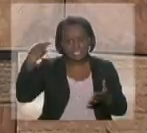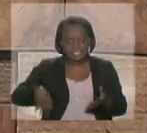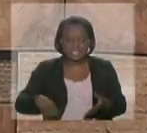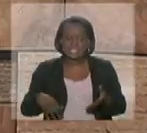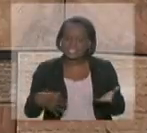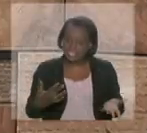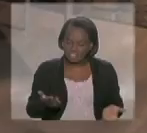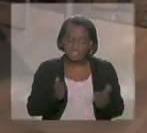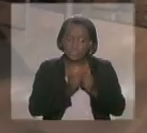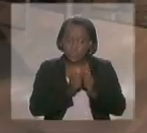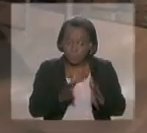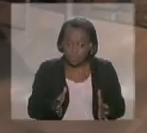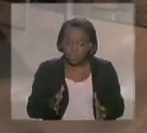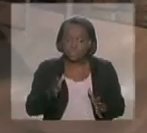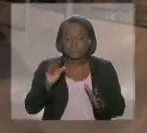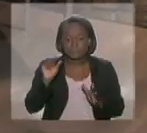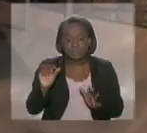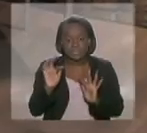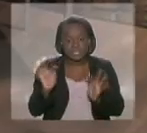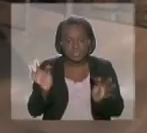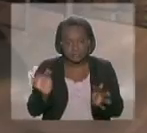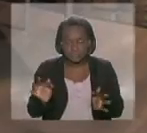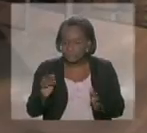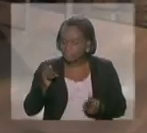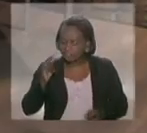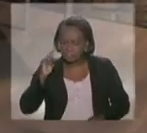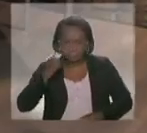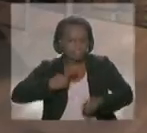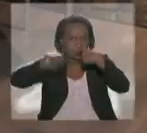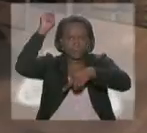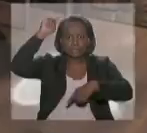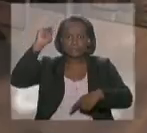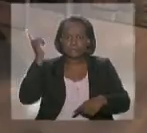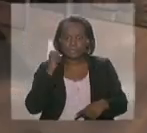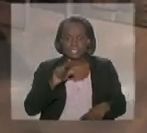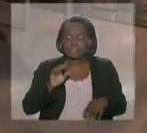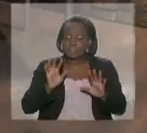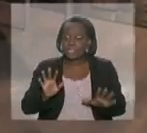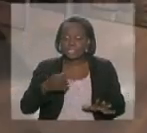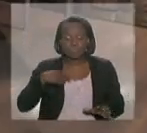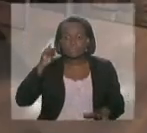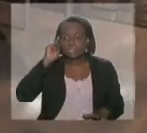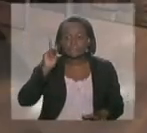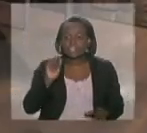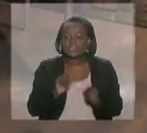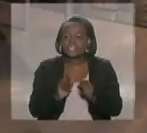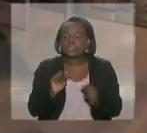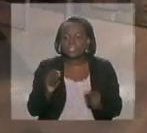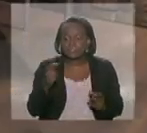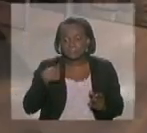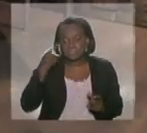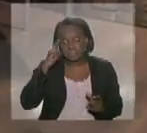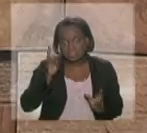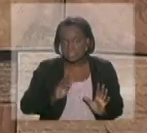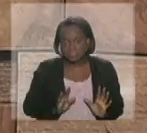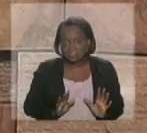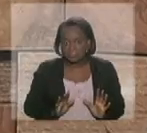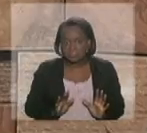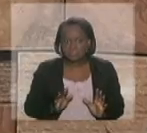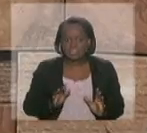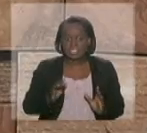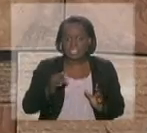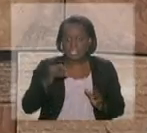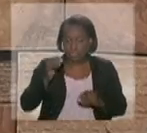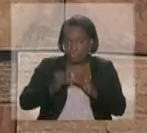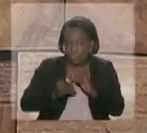certeza e aí você começou na um papel pequenininho que você deu uma volta extraordiná tinha mas eu não tinha noção do que eu tava fazendo